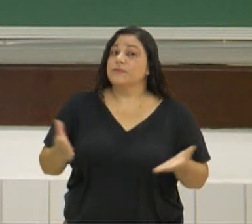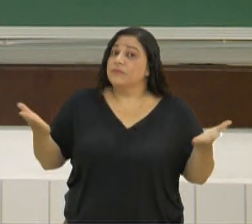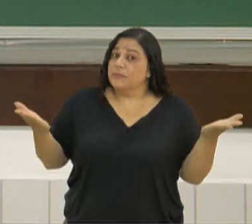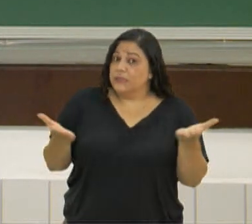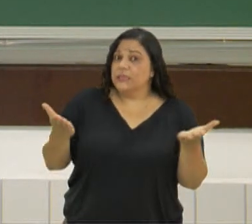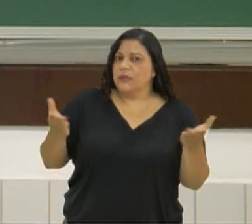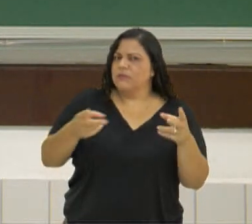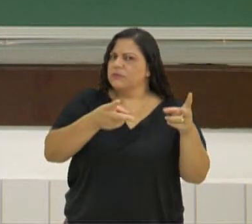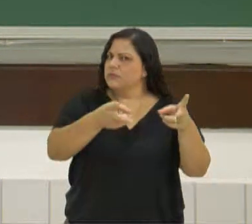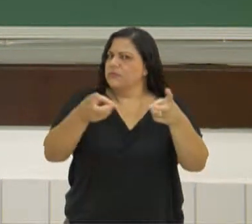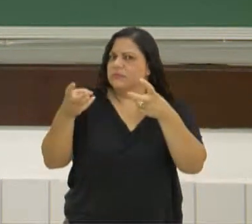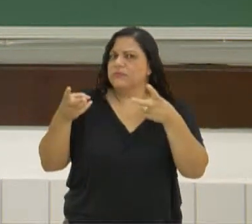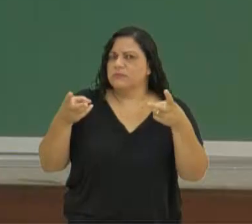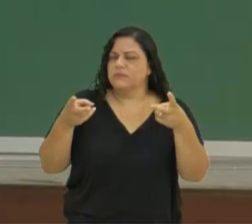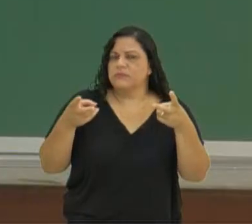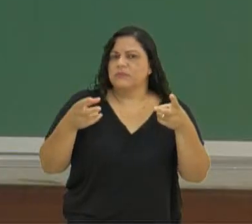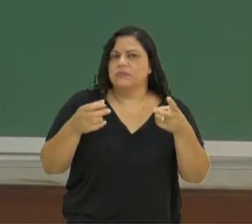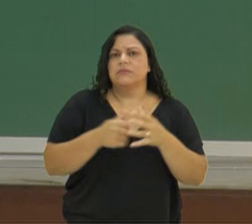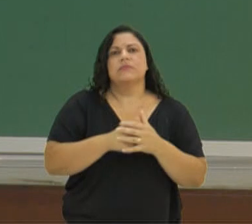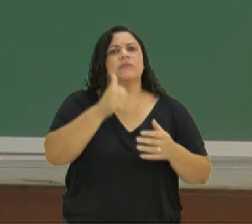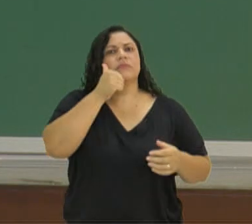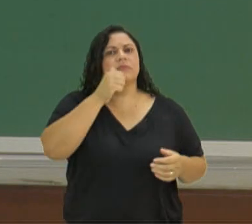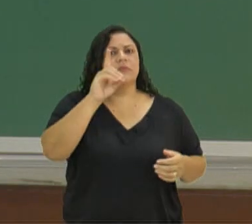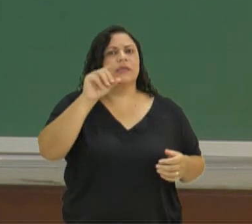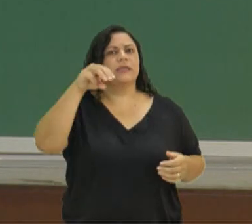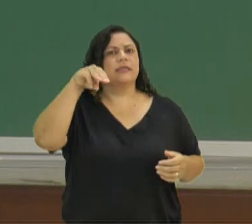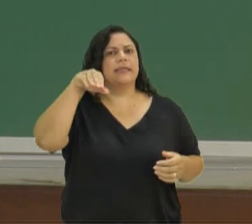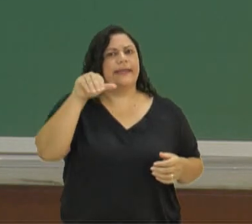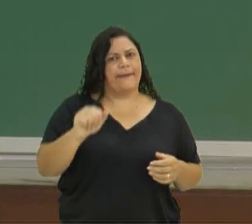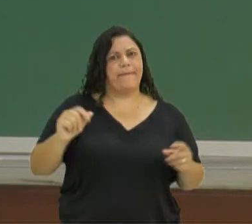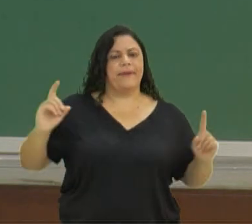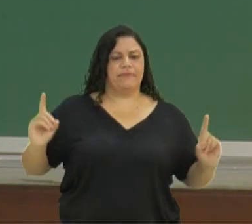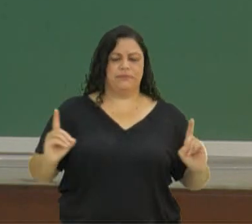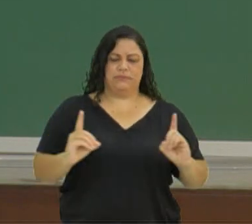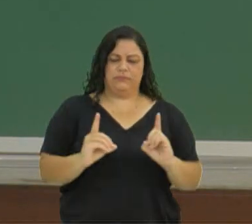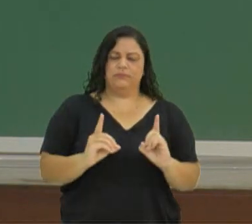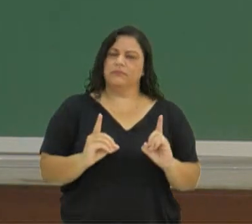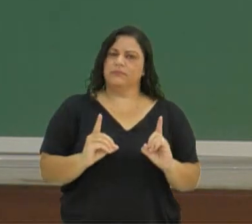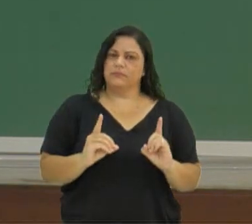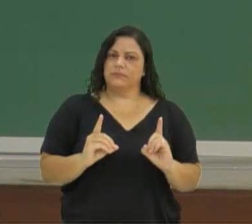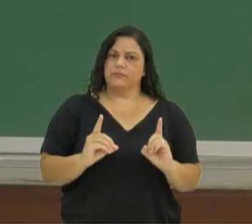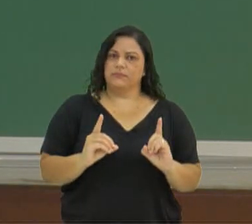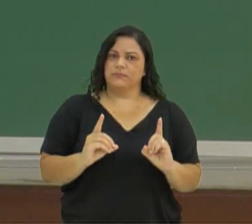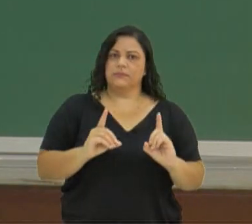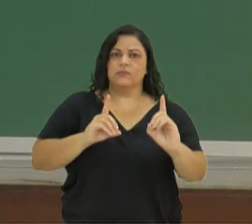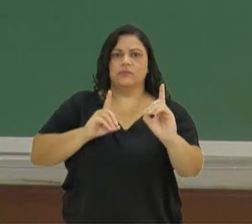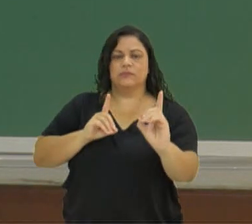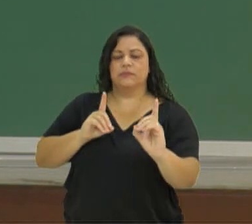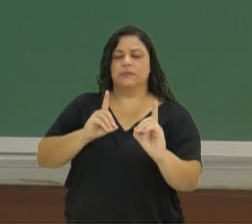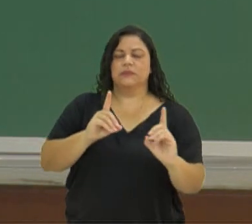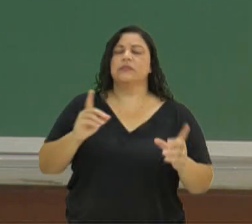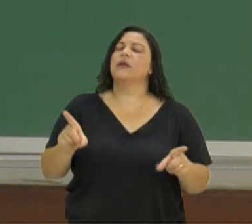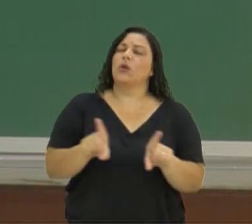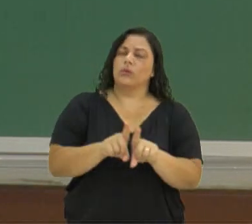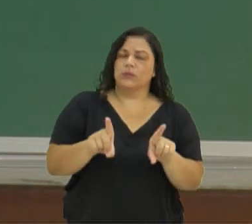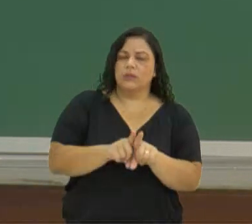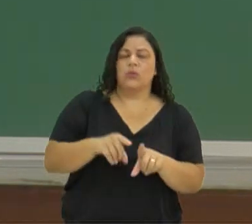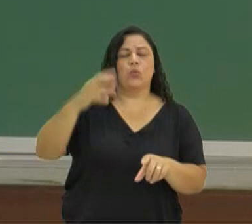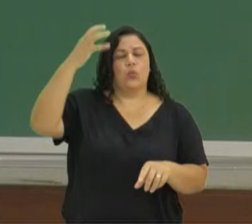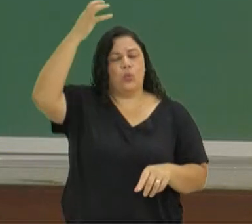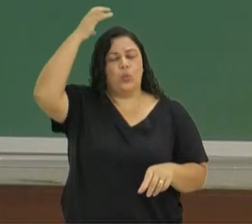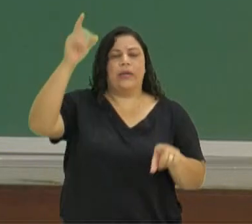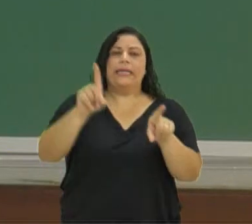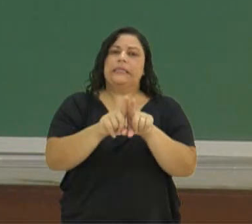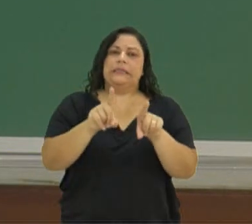você vai perceber que as damas, uma vai ficar de frente para a outra. E o rei também, um vai ficar de frente para o outro.